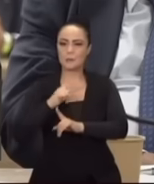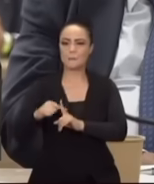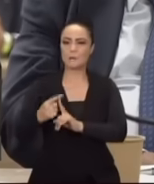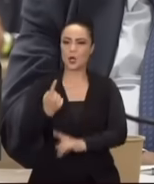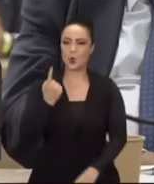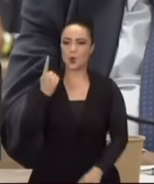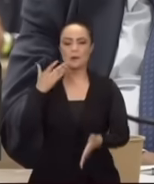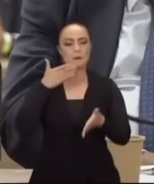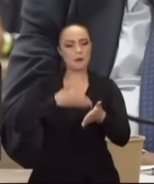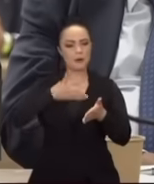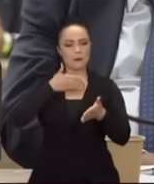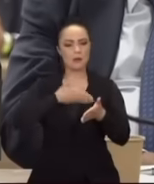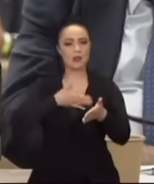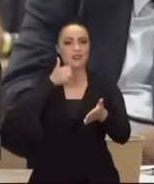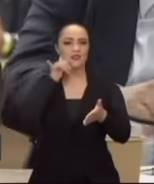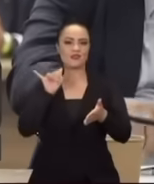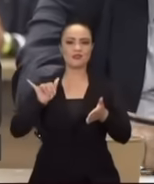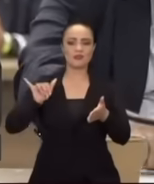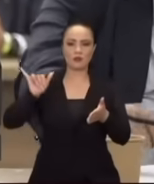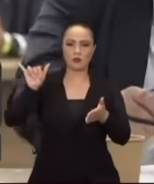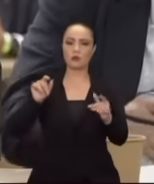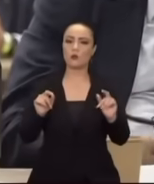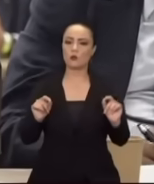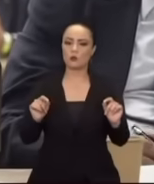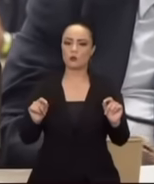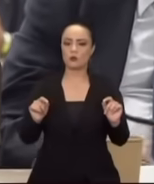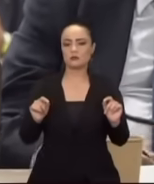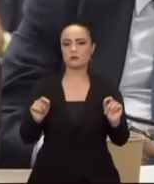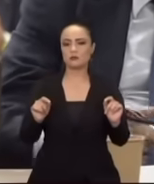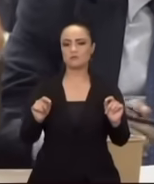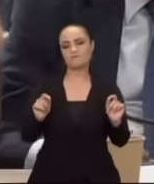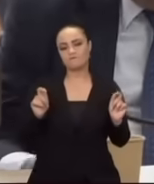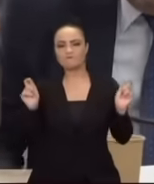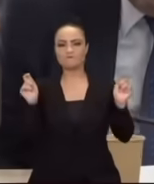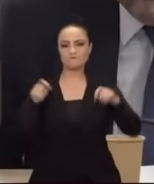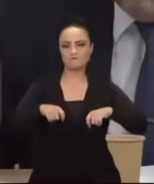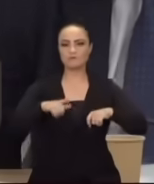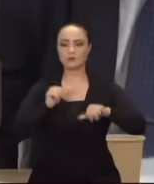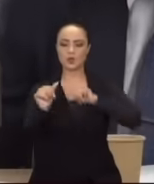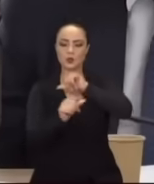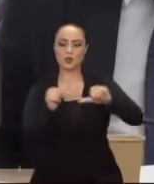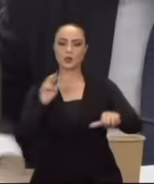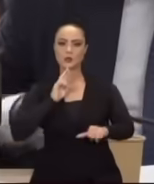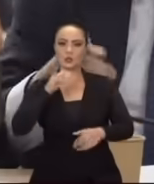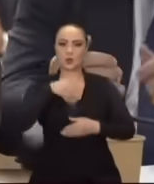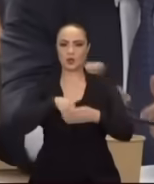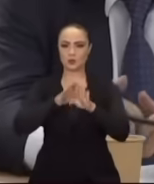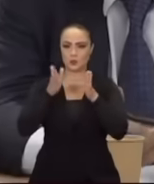barreira, né, para evitar qualquer possibilidade de se alterar o resultado de umas eleições.